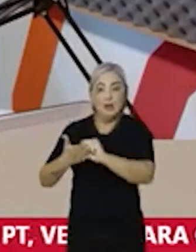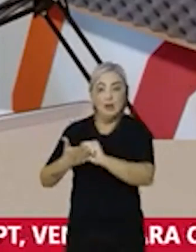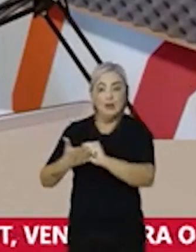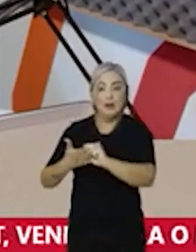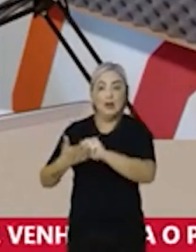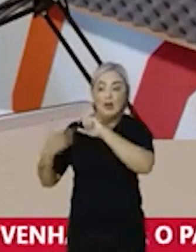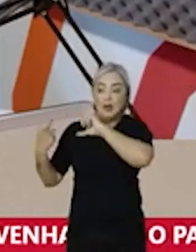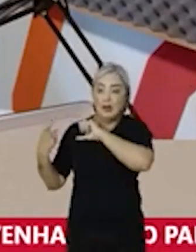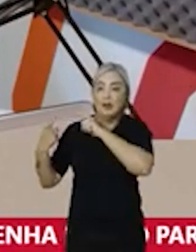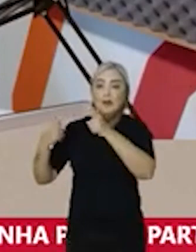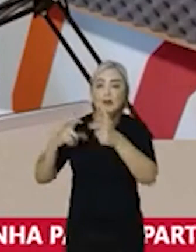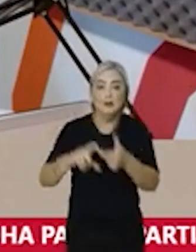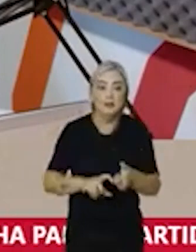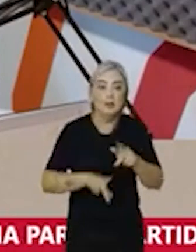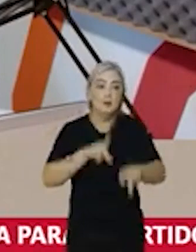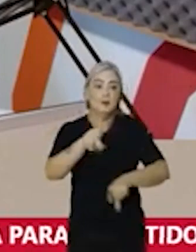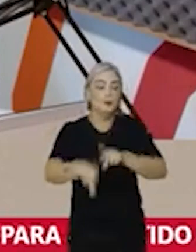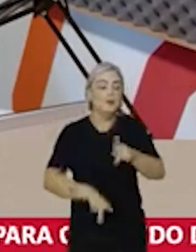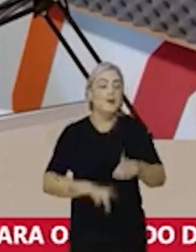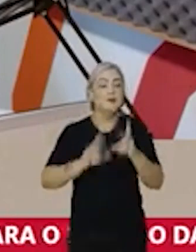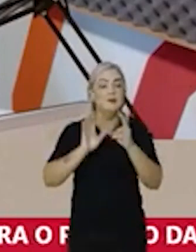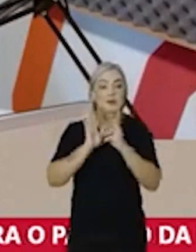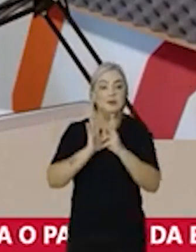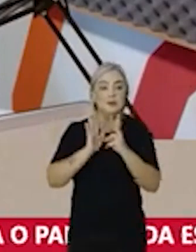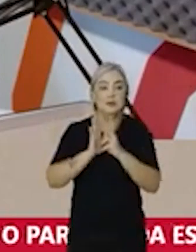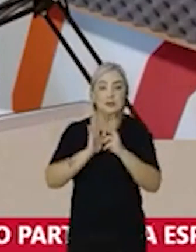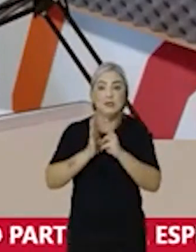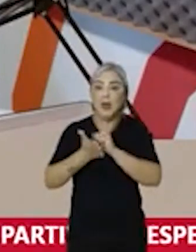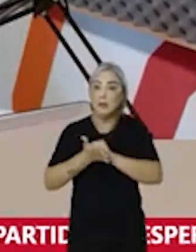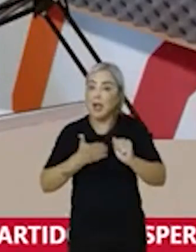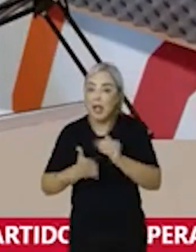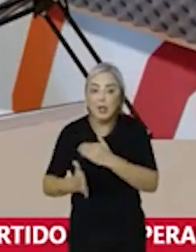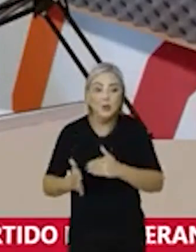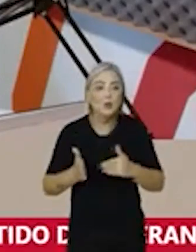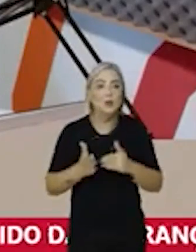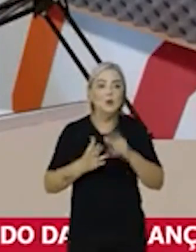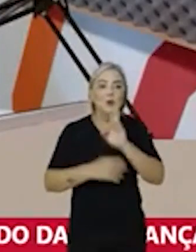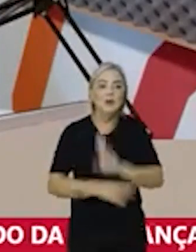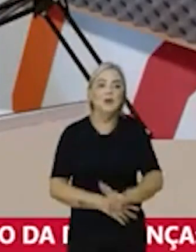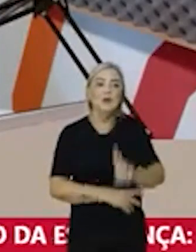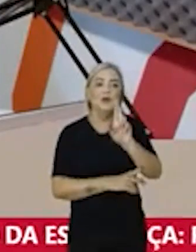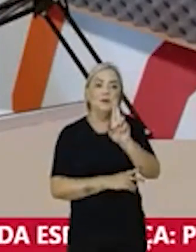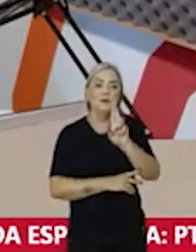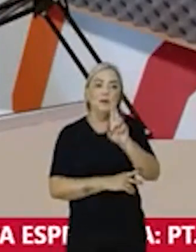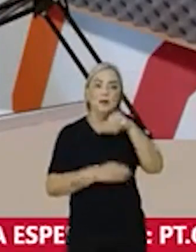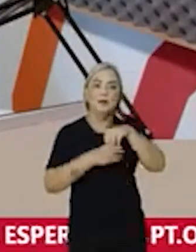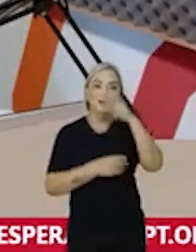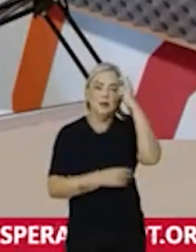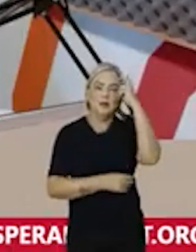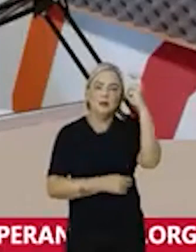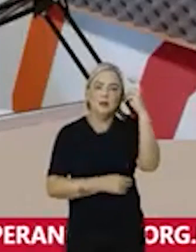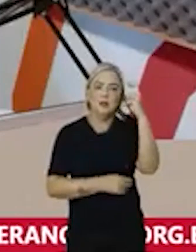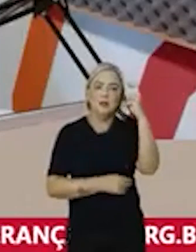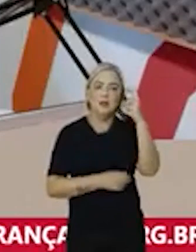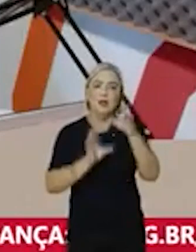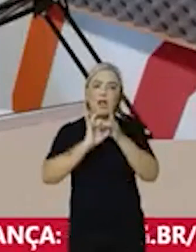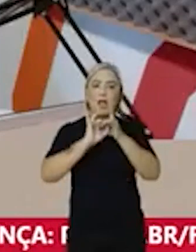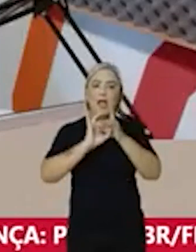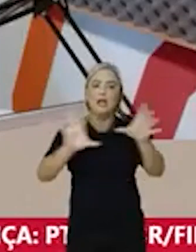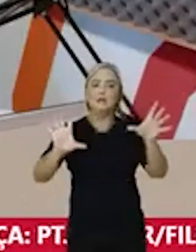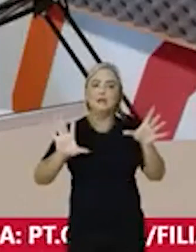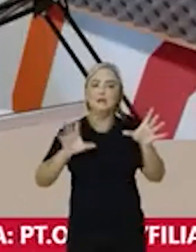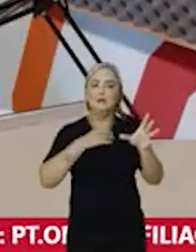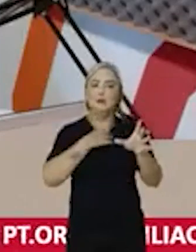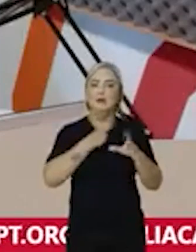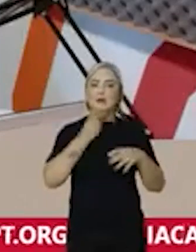a herança dos povos indígenas, apagar tudo que representa na cultura as liberdades que